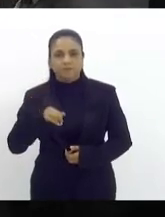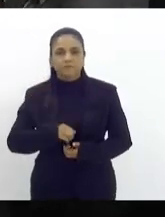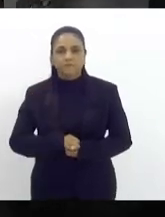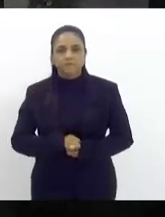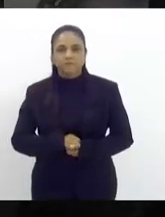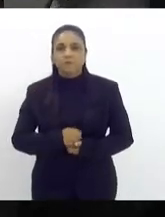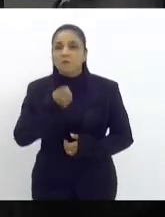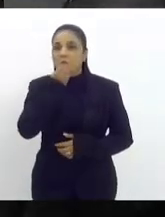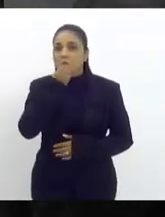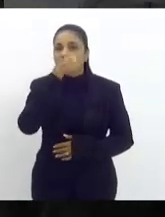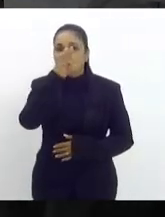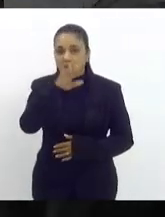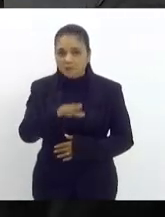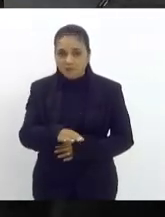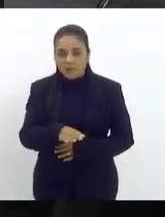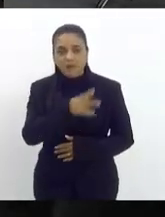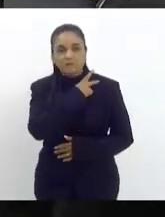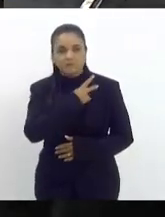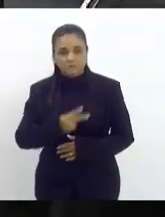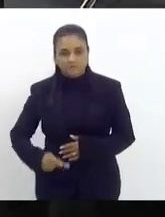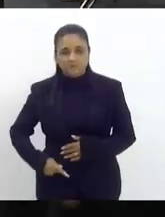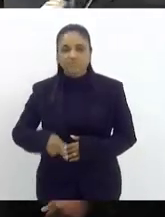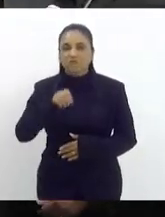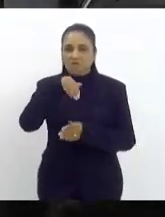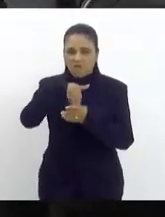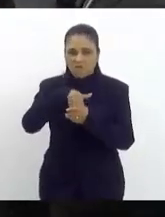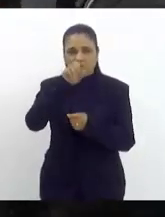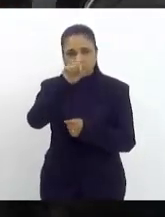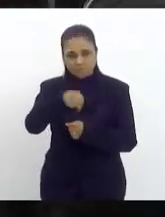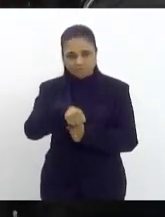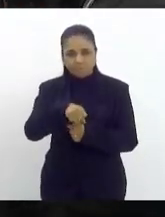Boa tarde, presidente. Eu voto sim.